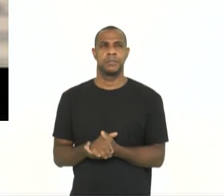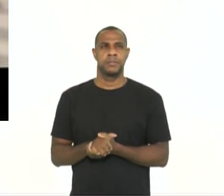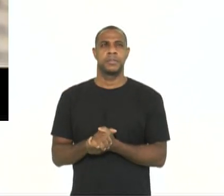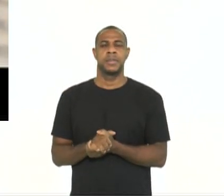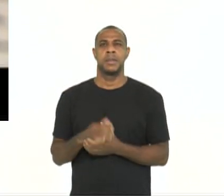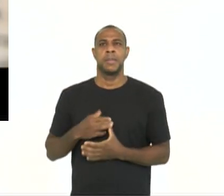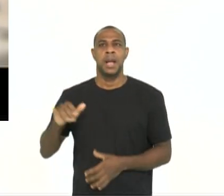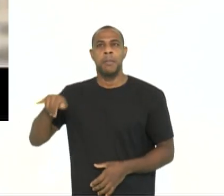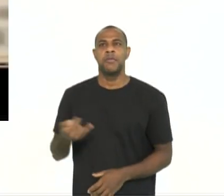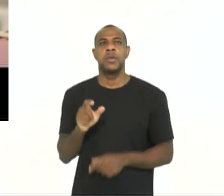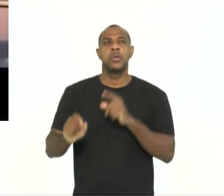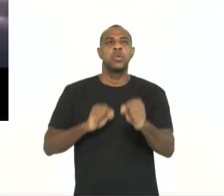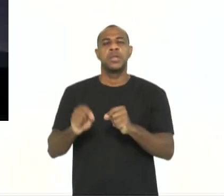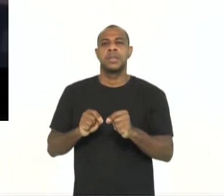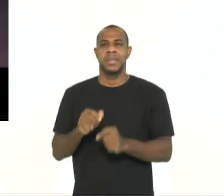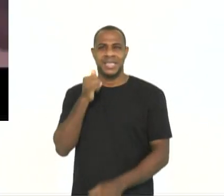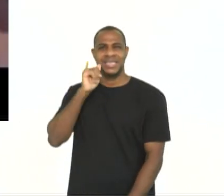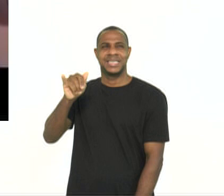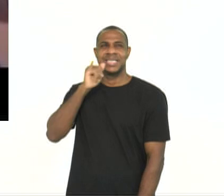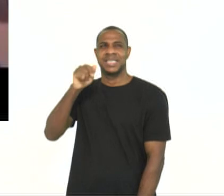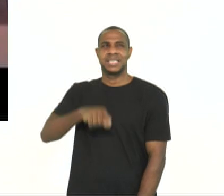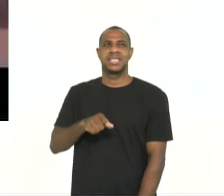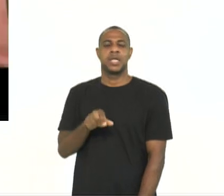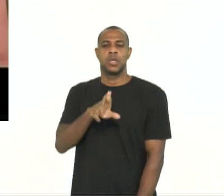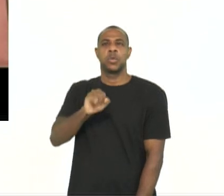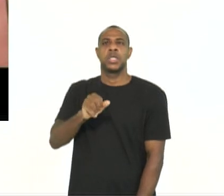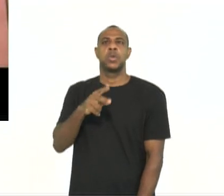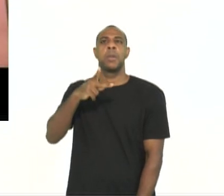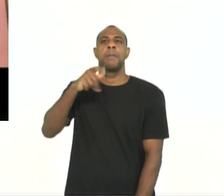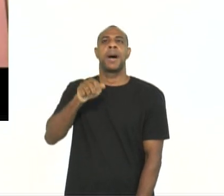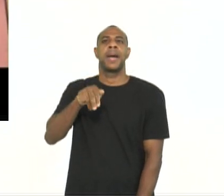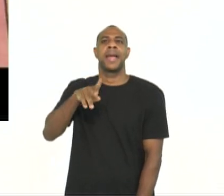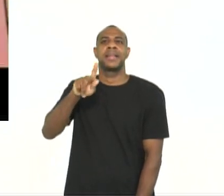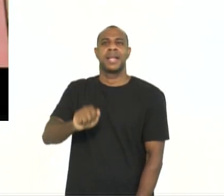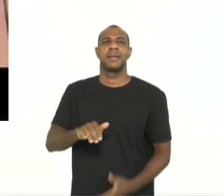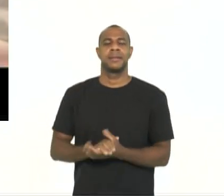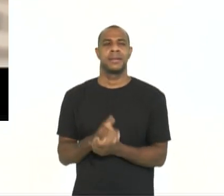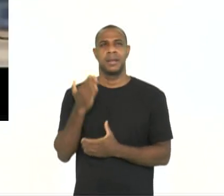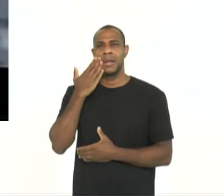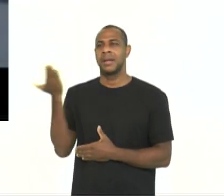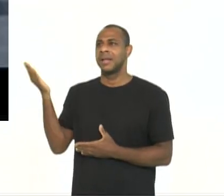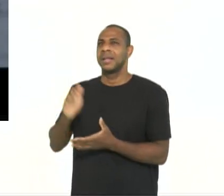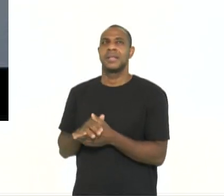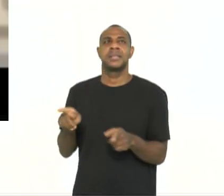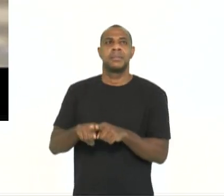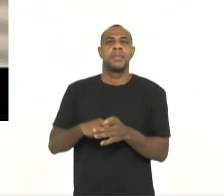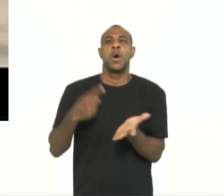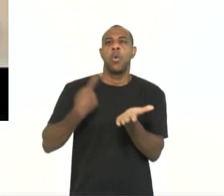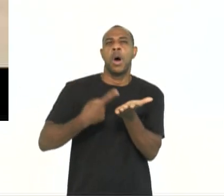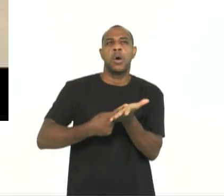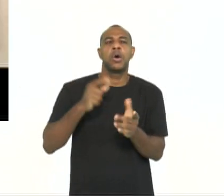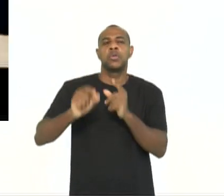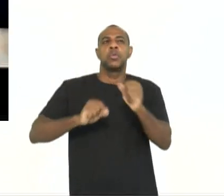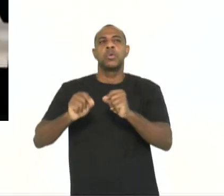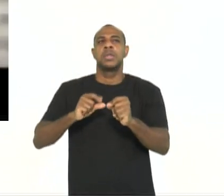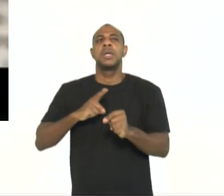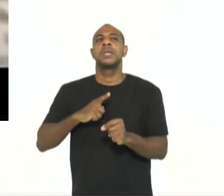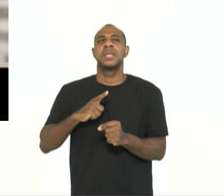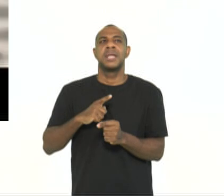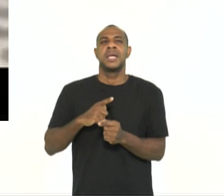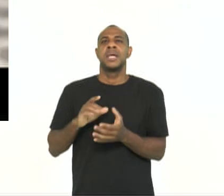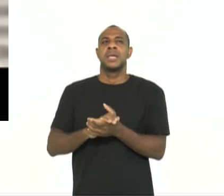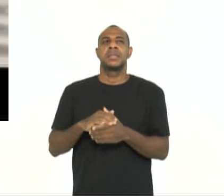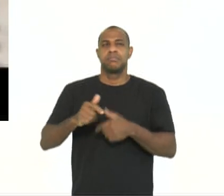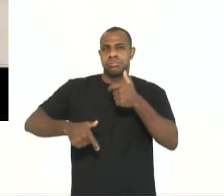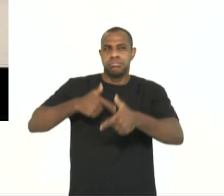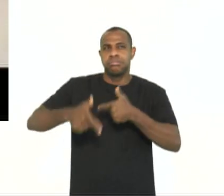para aproveitamento hidrelétrico do Rio Paraná. O tratado é a lei que rege a Itaipu